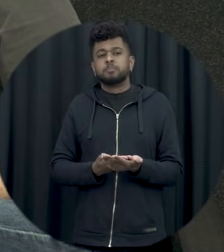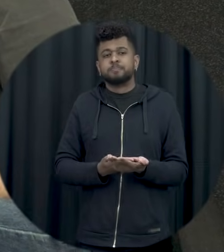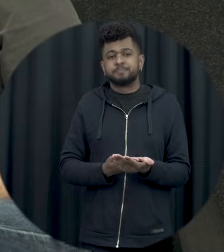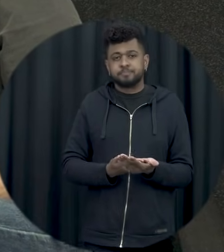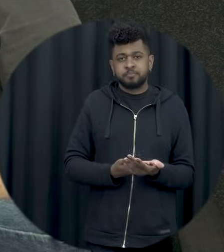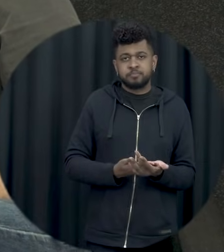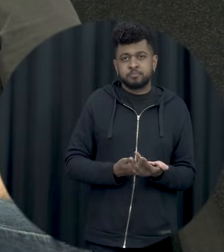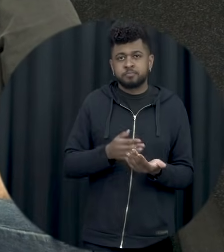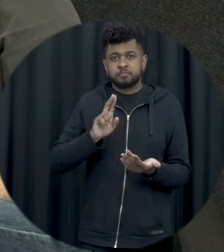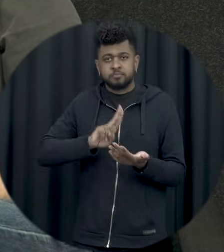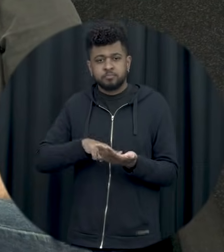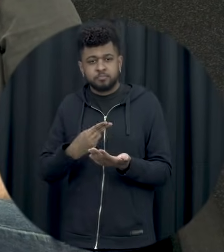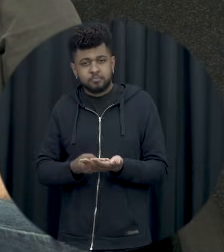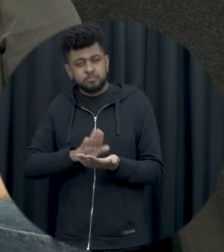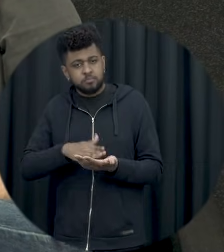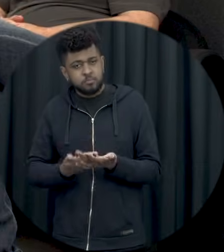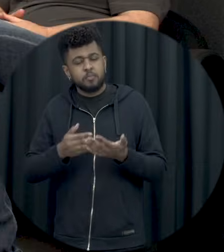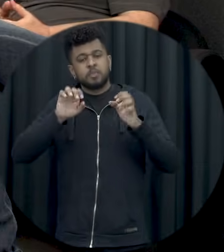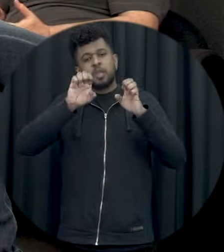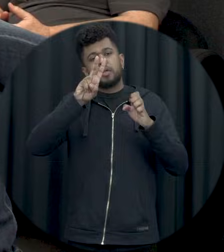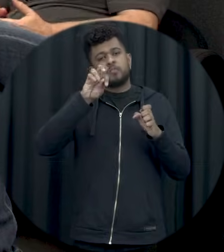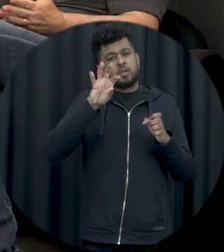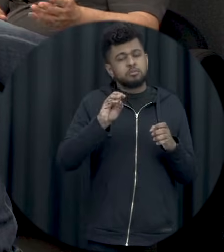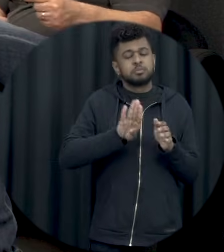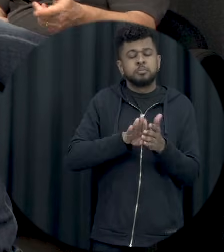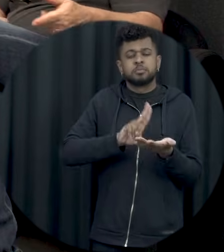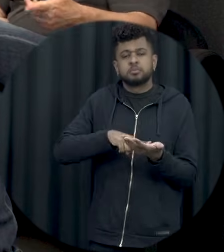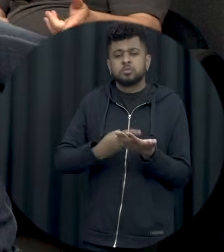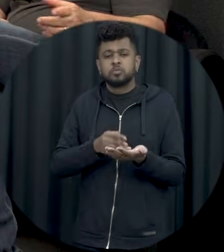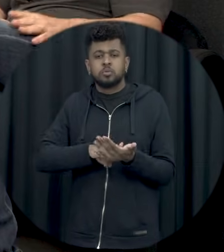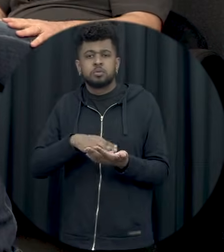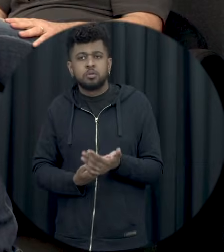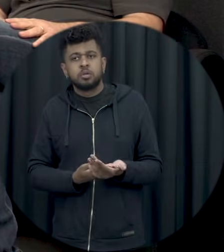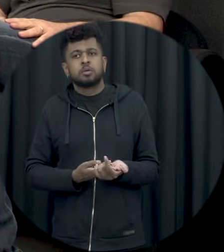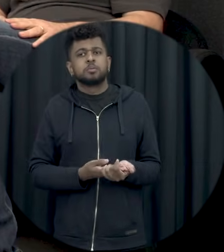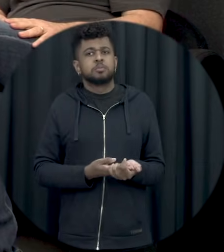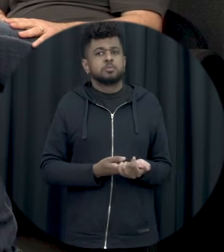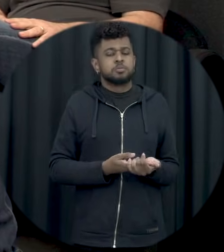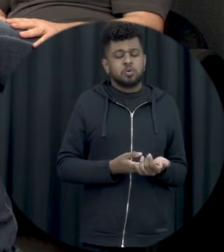de eventos, etc., como de tradutor, desde traduzir contratos,